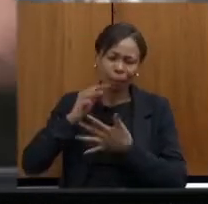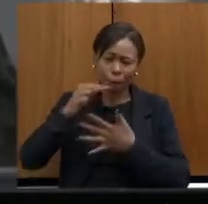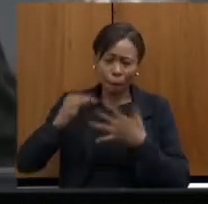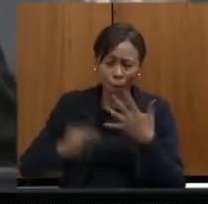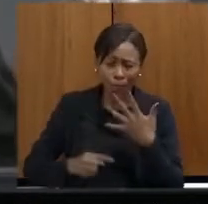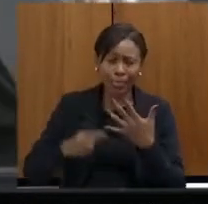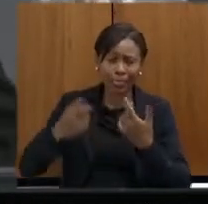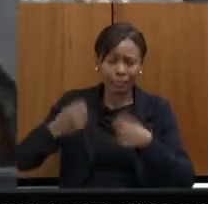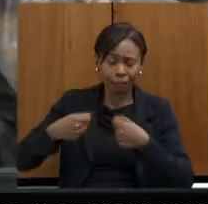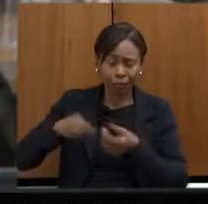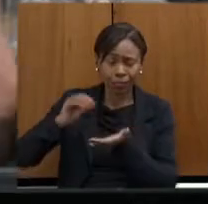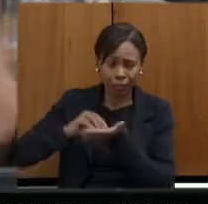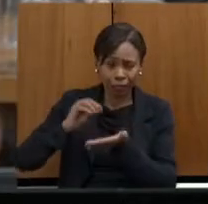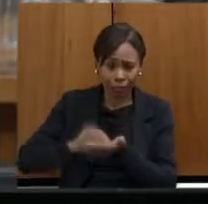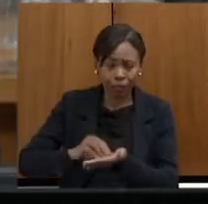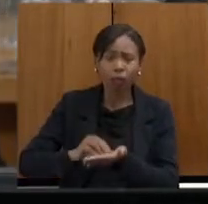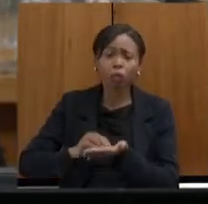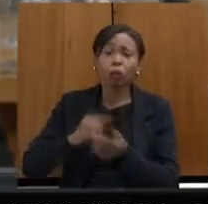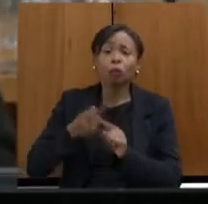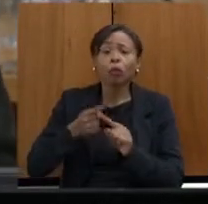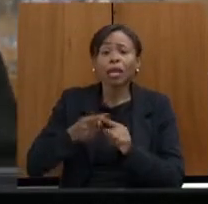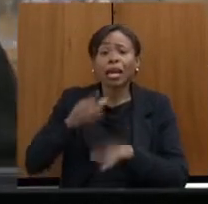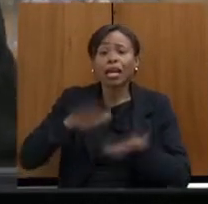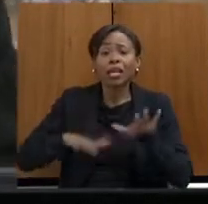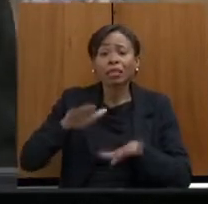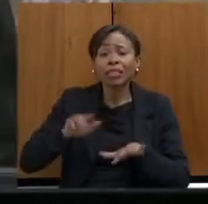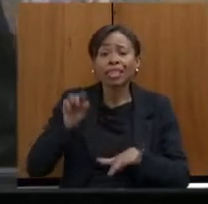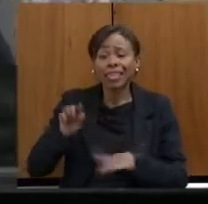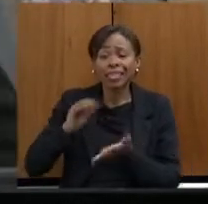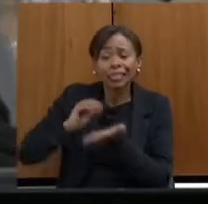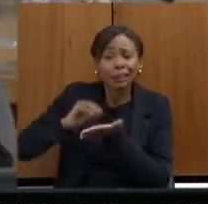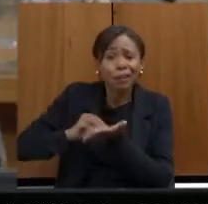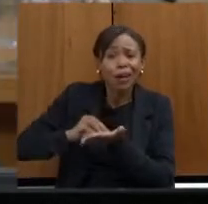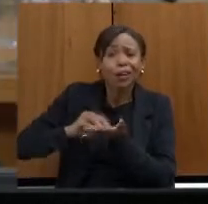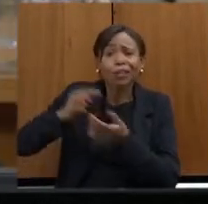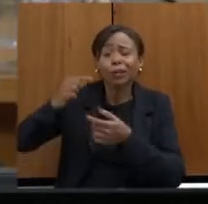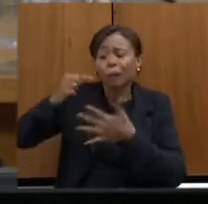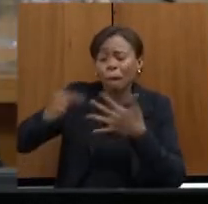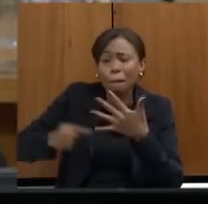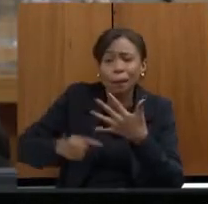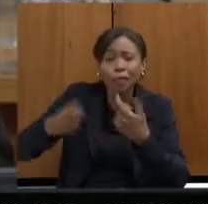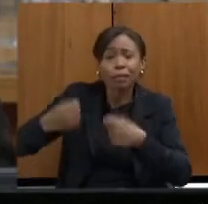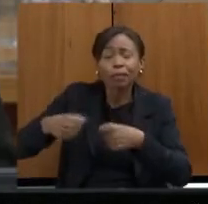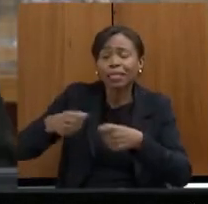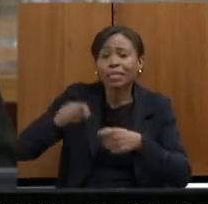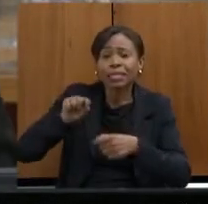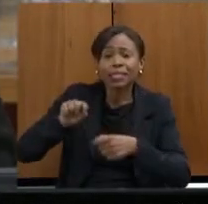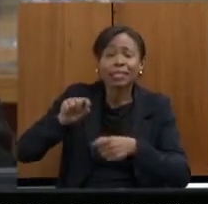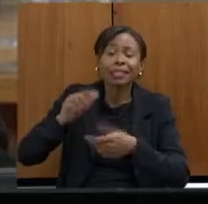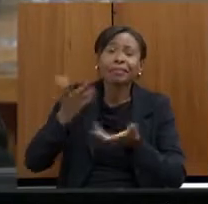não alcançam o que essa metodologia de mapa de demanda é exatamente fazer